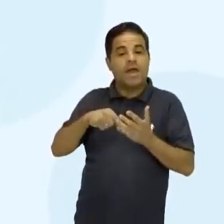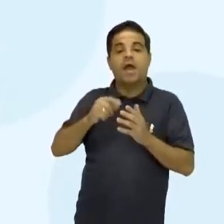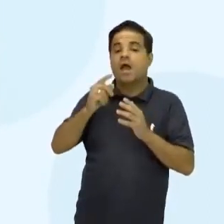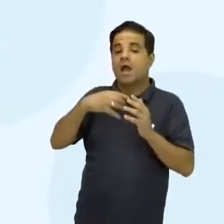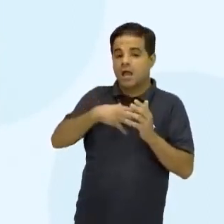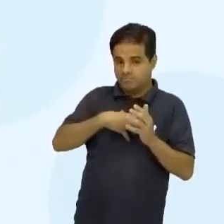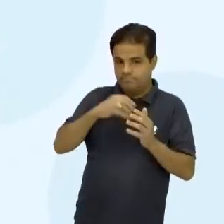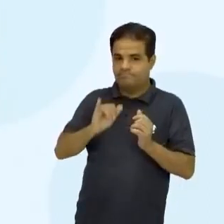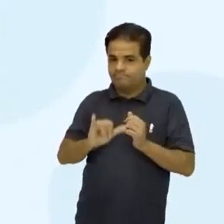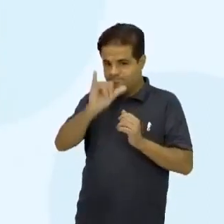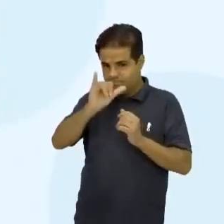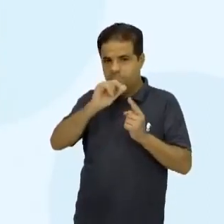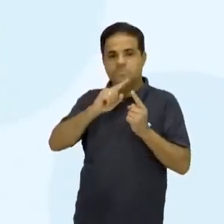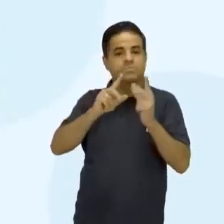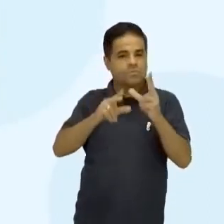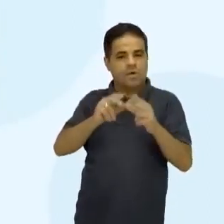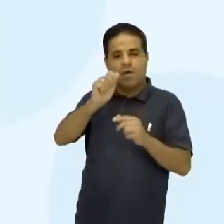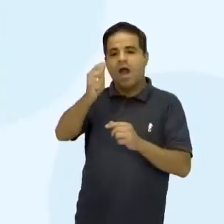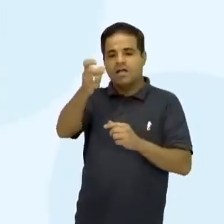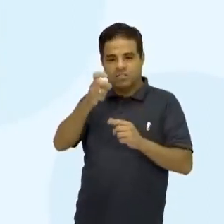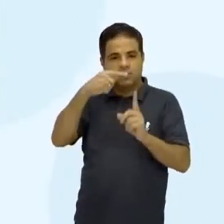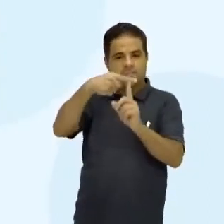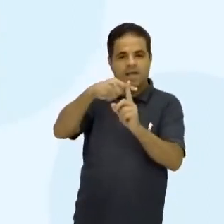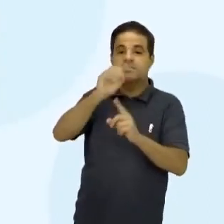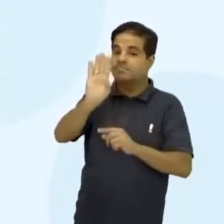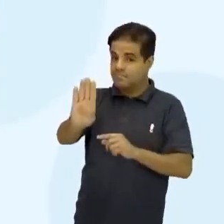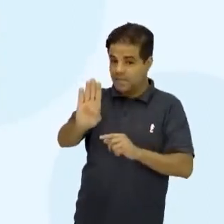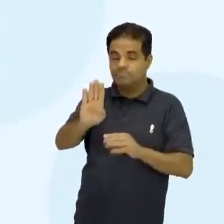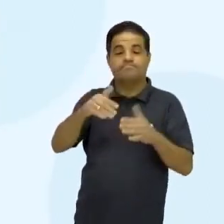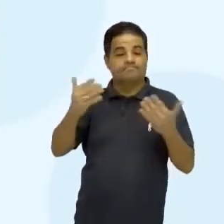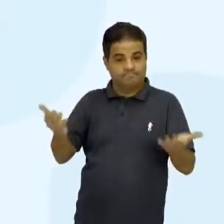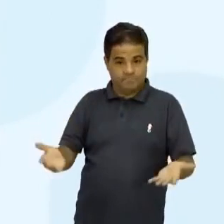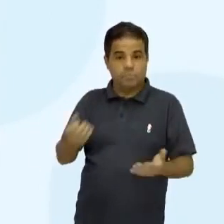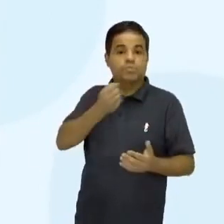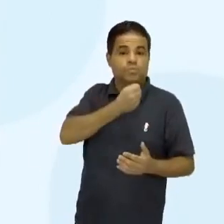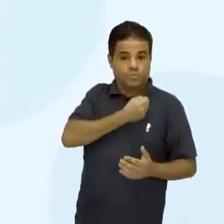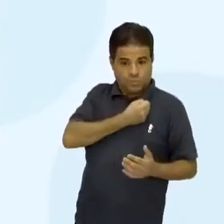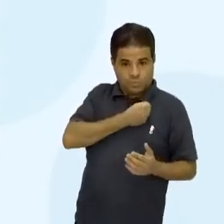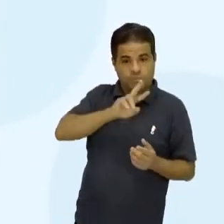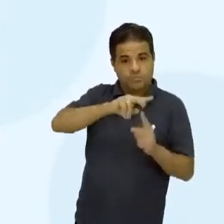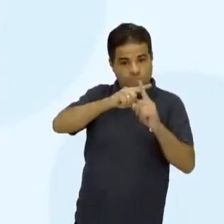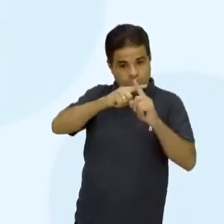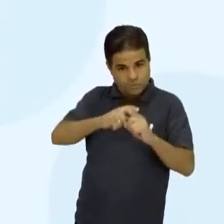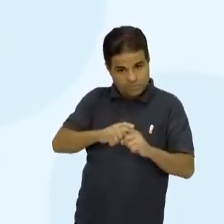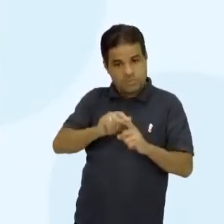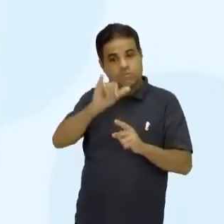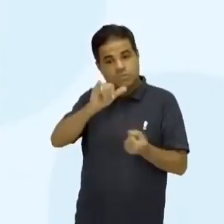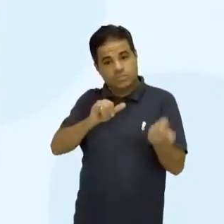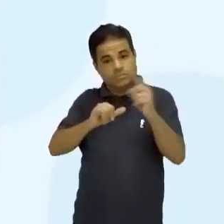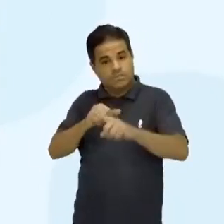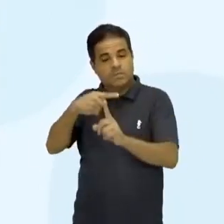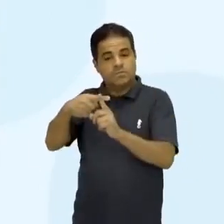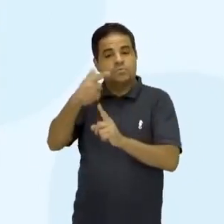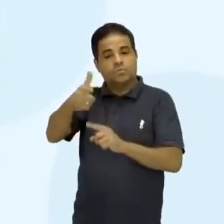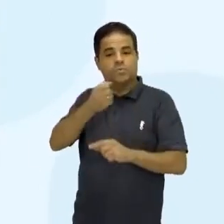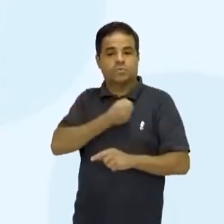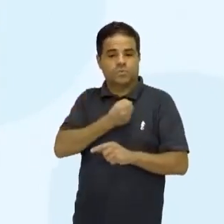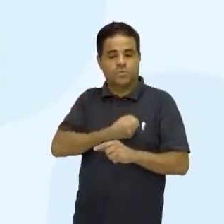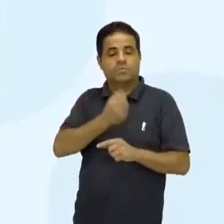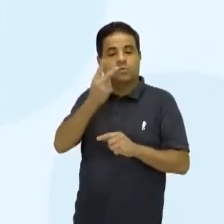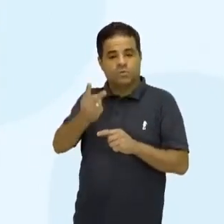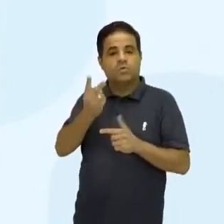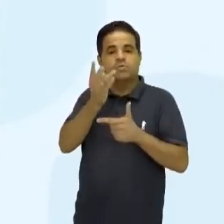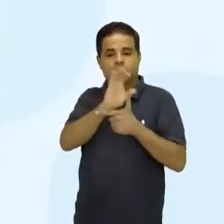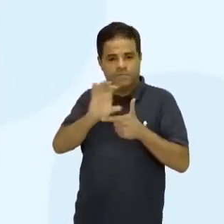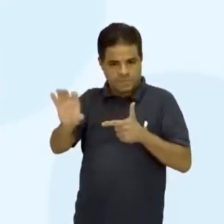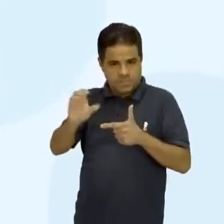tipo y igual a ax mais b, ou seja, um número que multiplica o x mais um outro número, dois